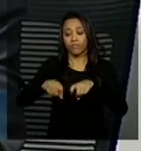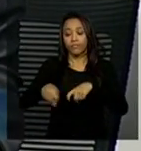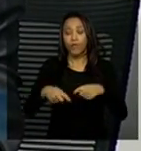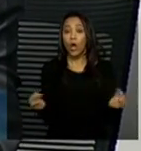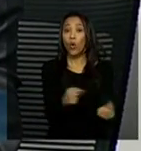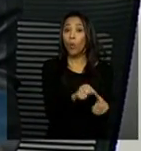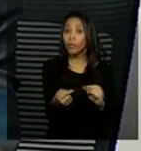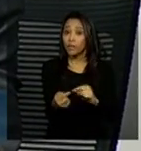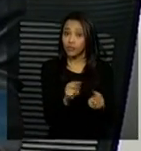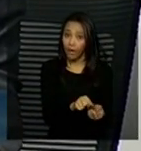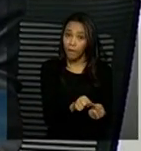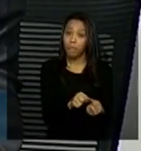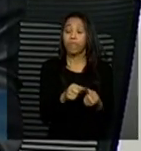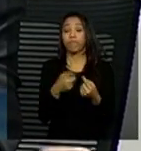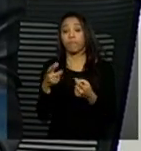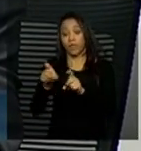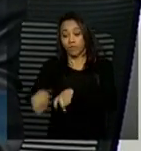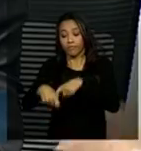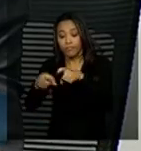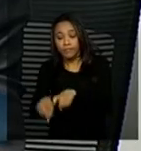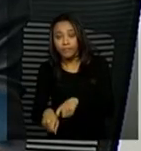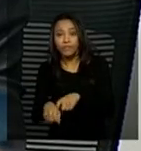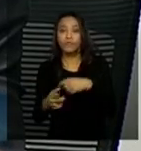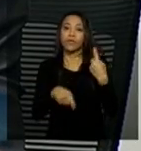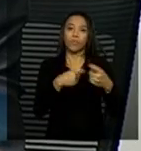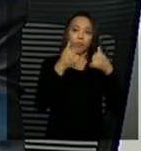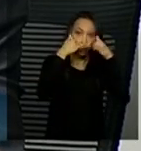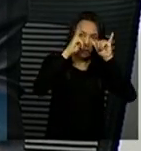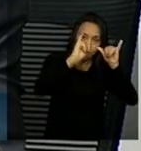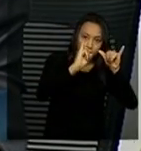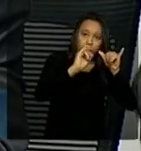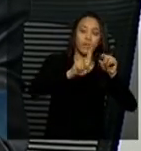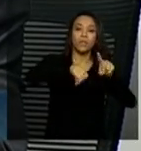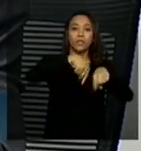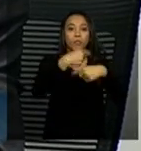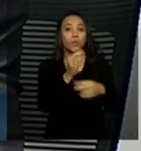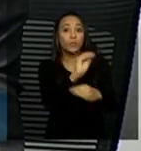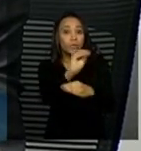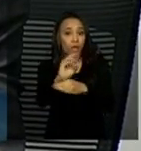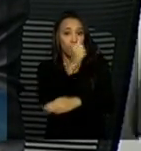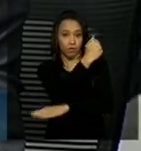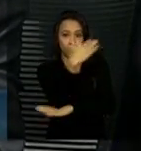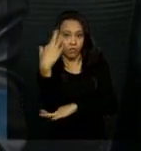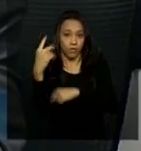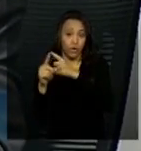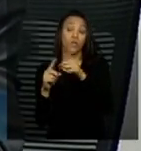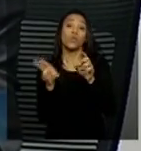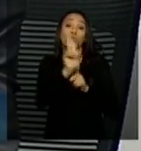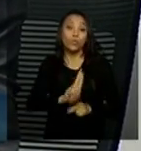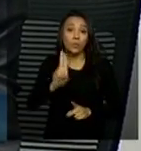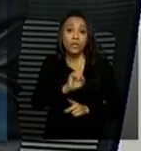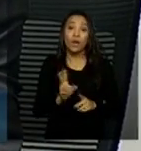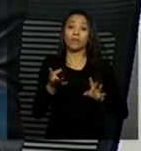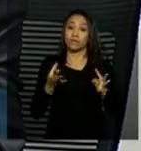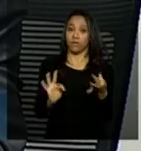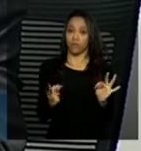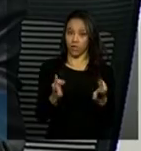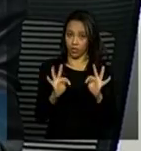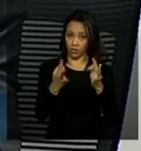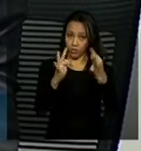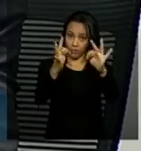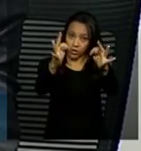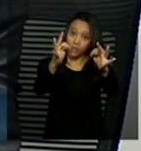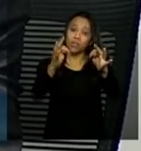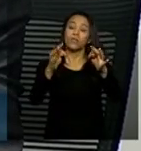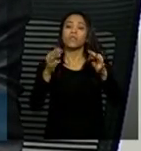pecuária com lavoura, pecuária com lavoura e floresta, incorporar tecnologias como fixação biológica do